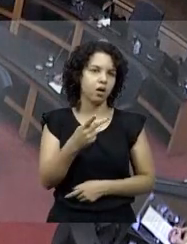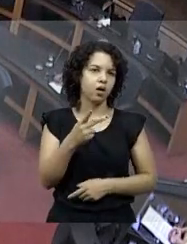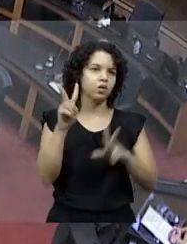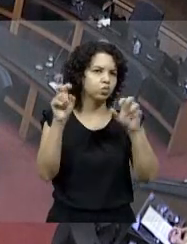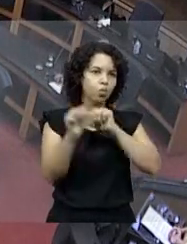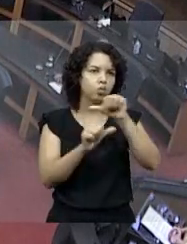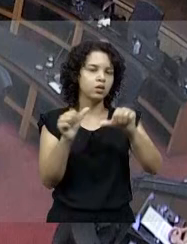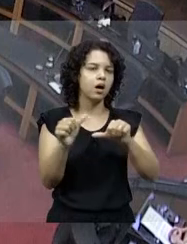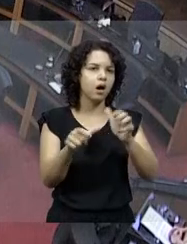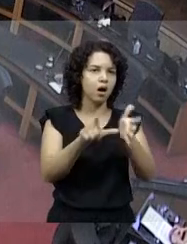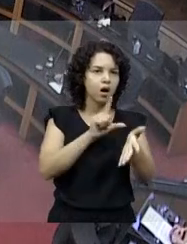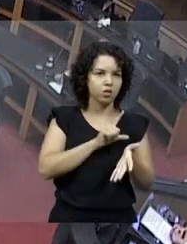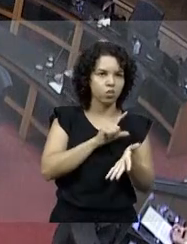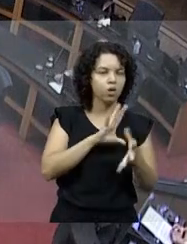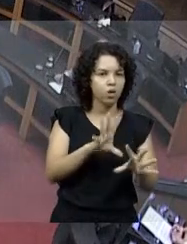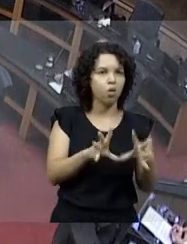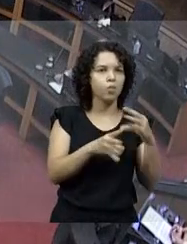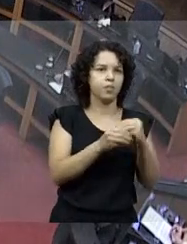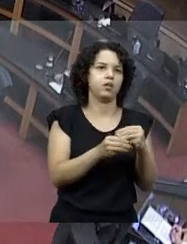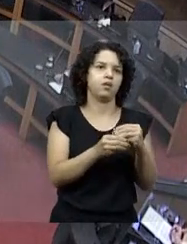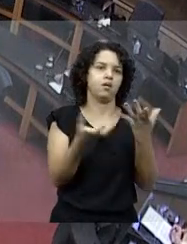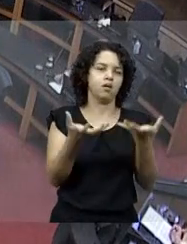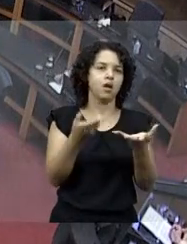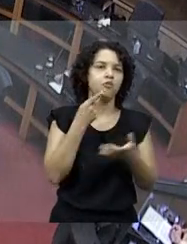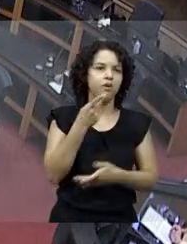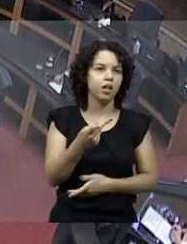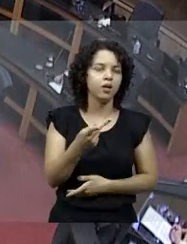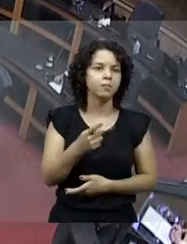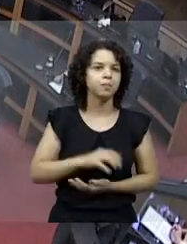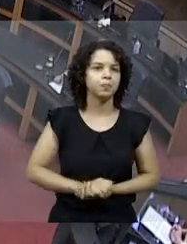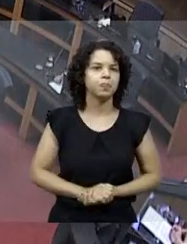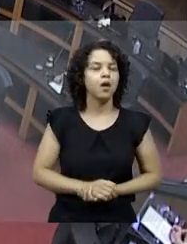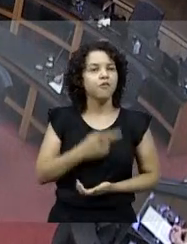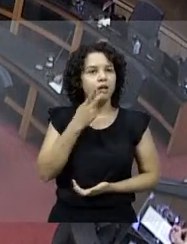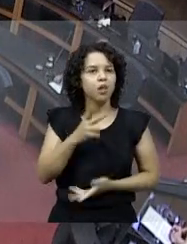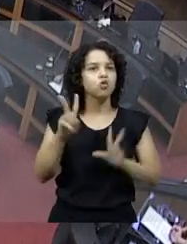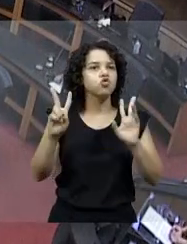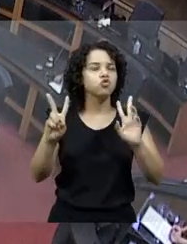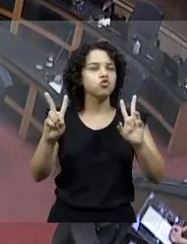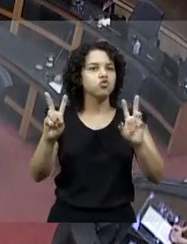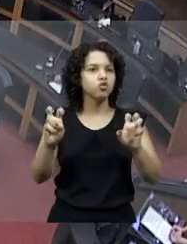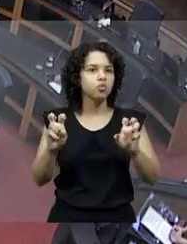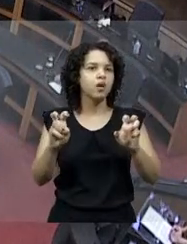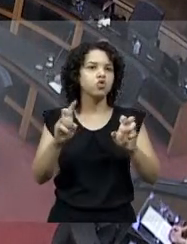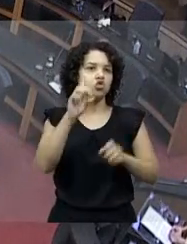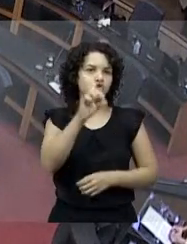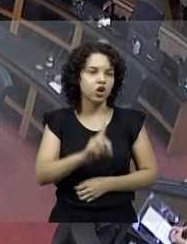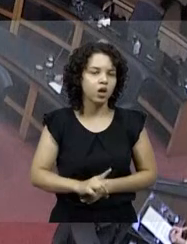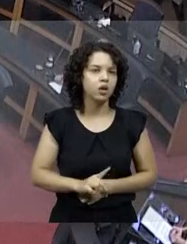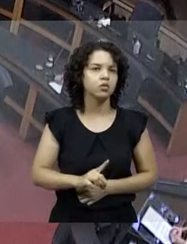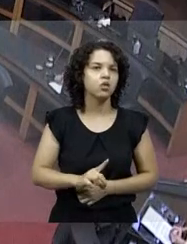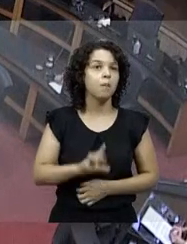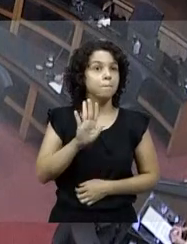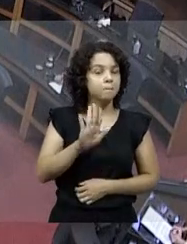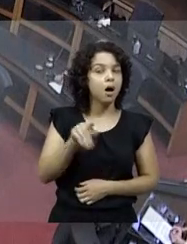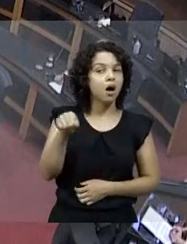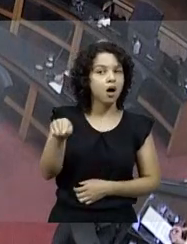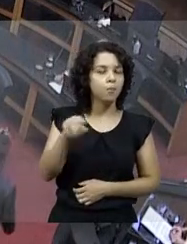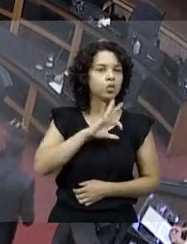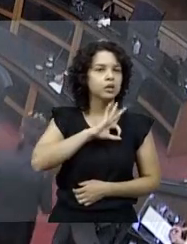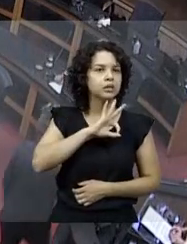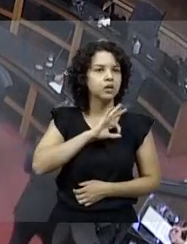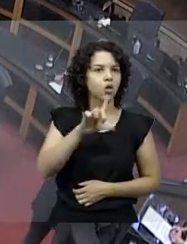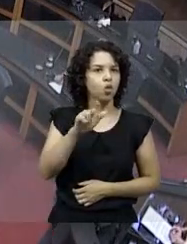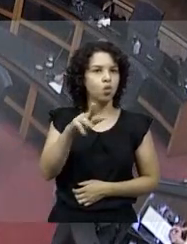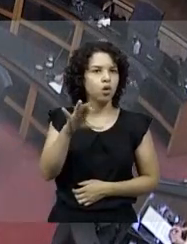dar um complemento, deputado Lima. Muito já se falou de direito, eu vi o deputado Bruno Souza falando, mas o Luiz Fernando que faleceu, ele era morador